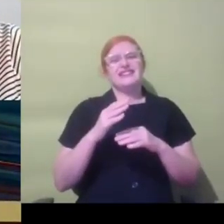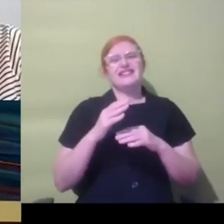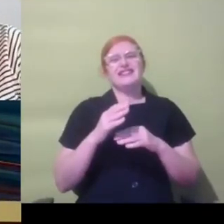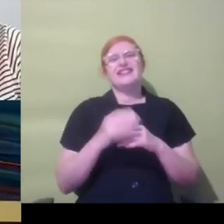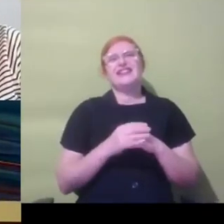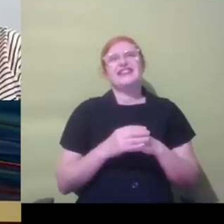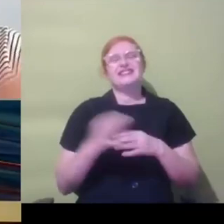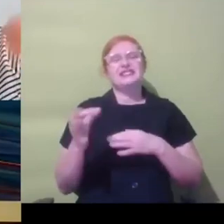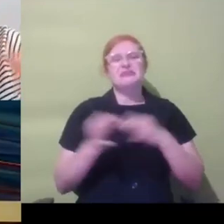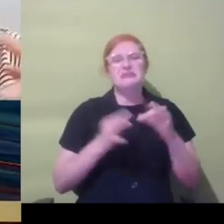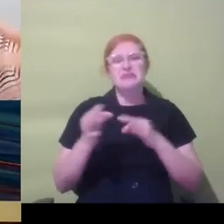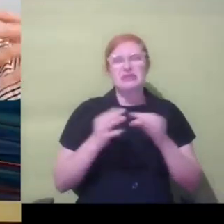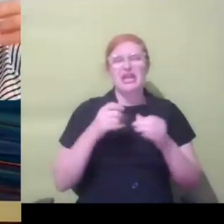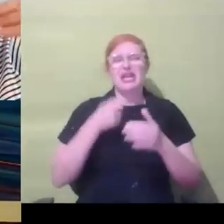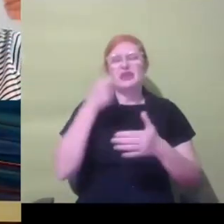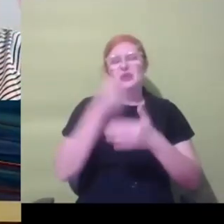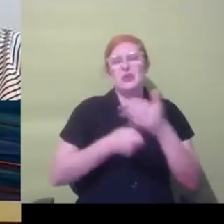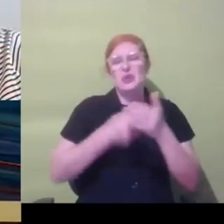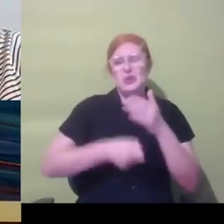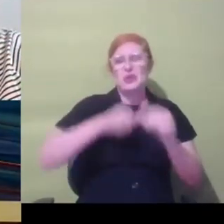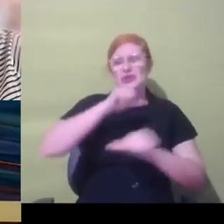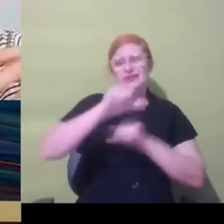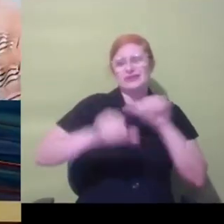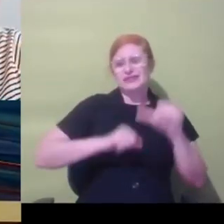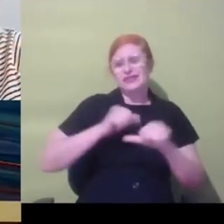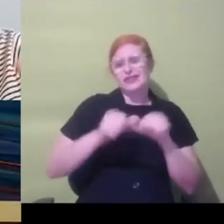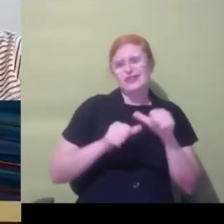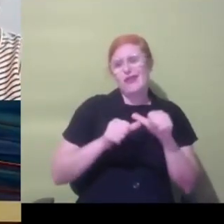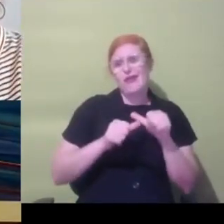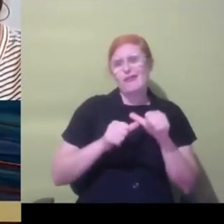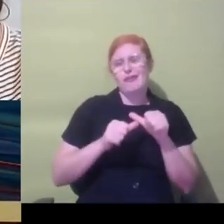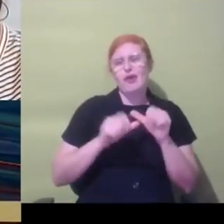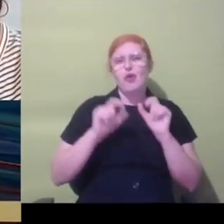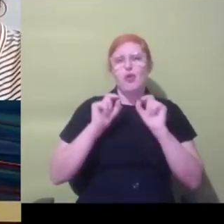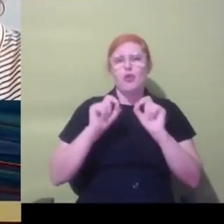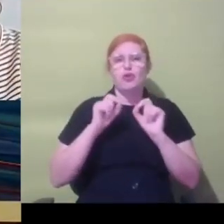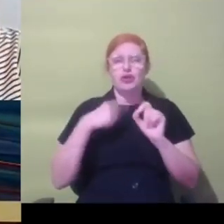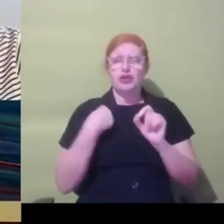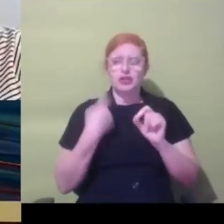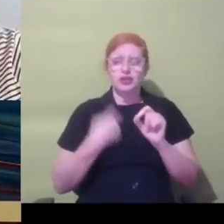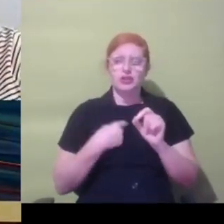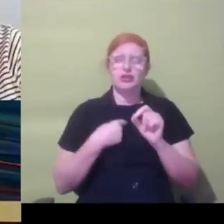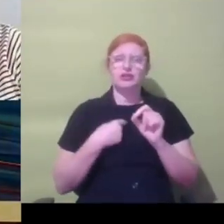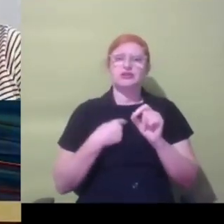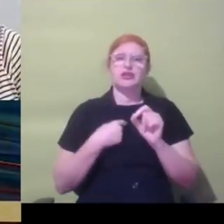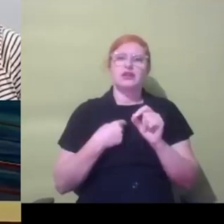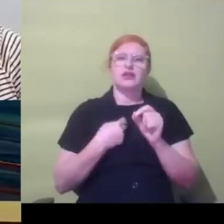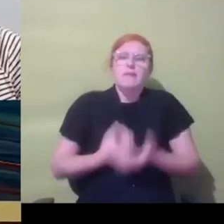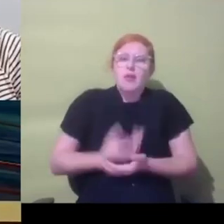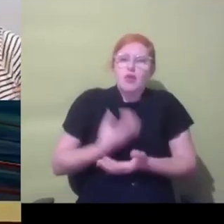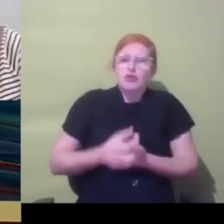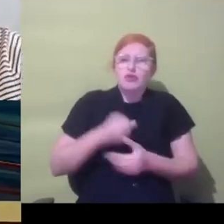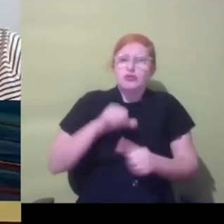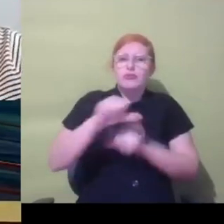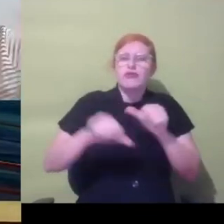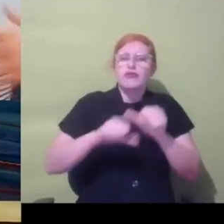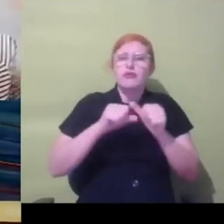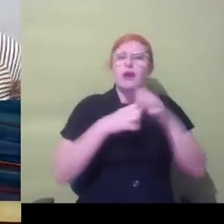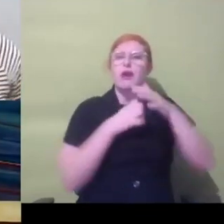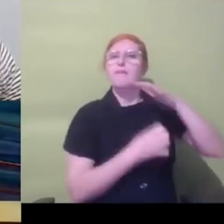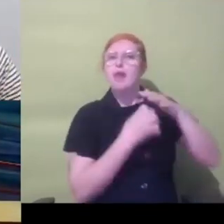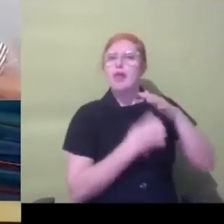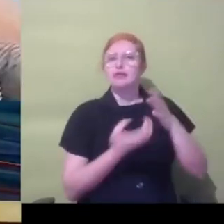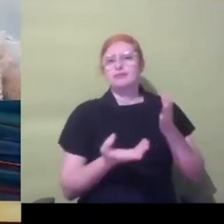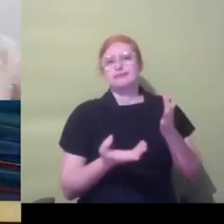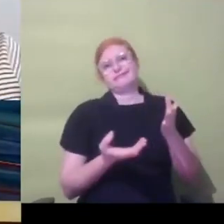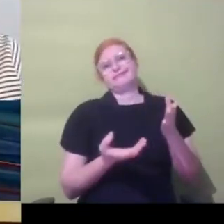tornam lutas, que tornam aquilo que a gente produz para transformar em uma empresa